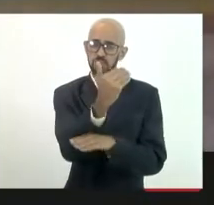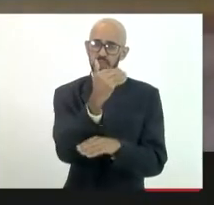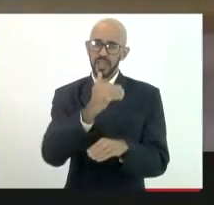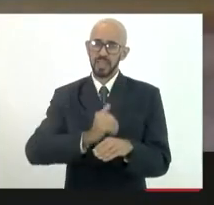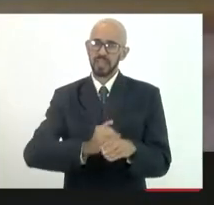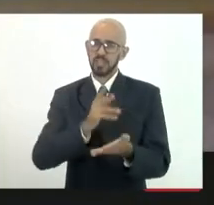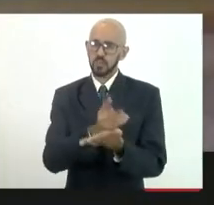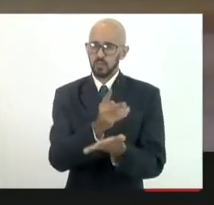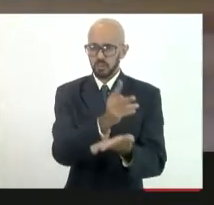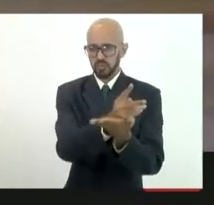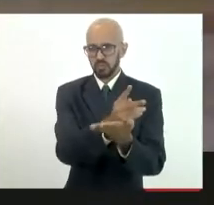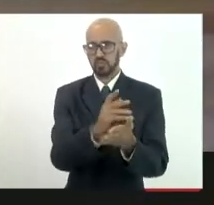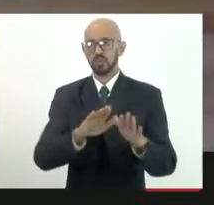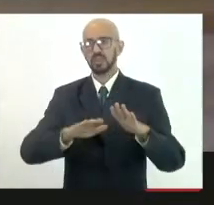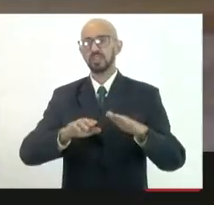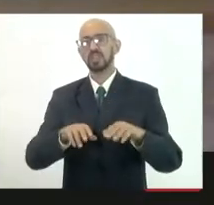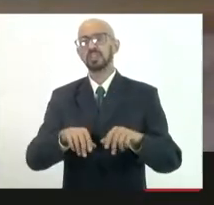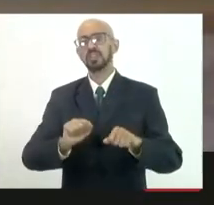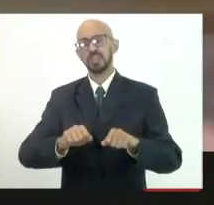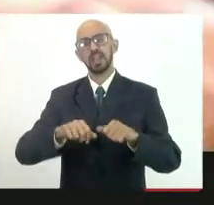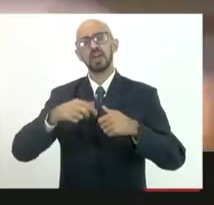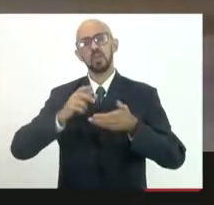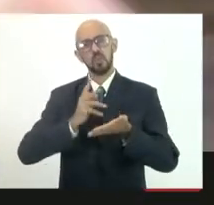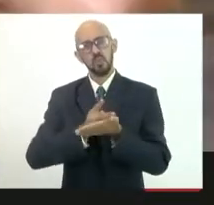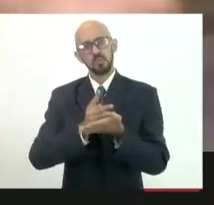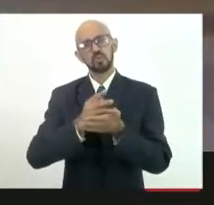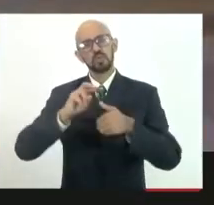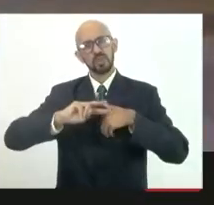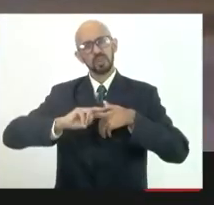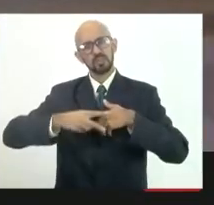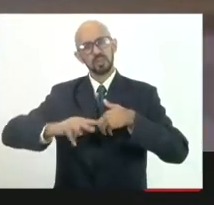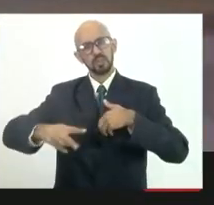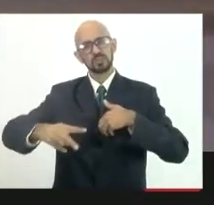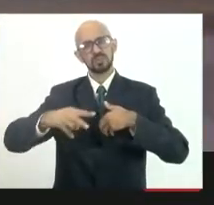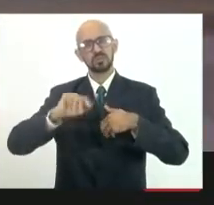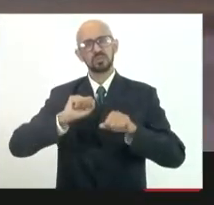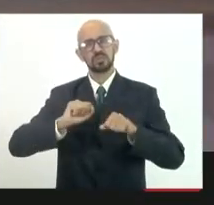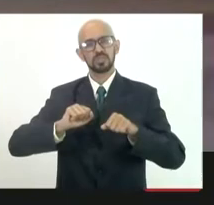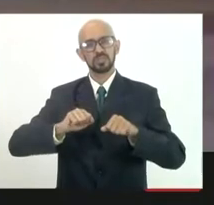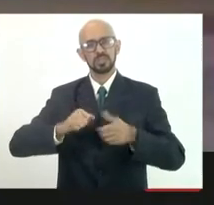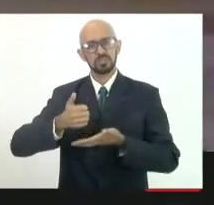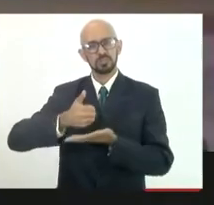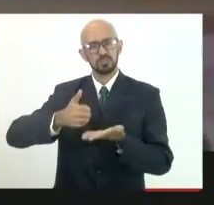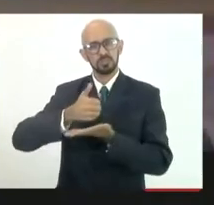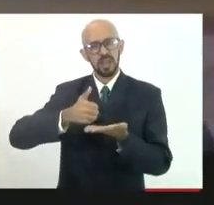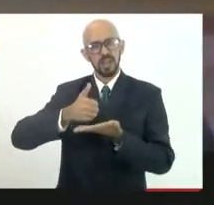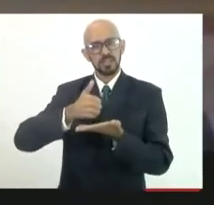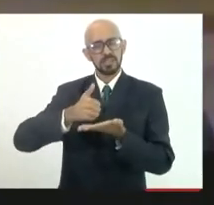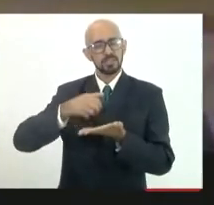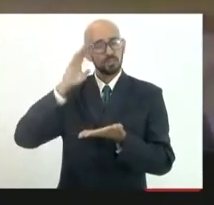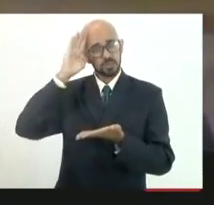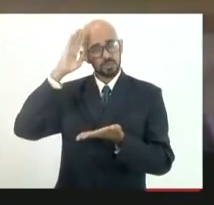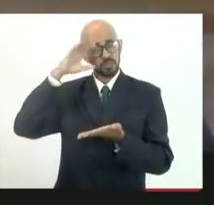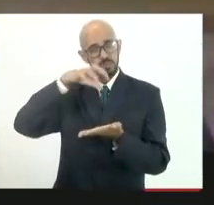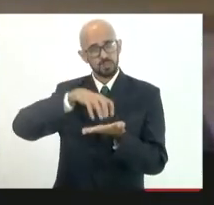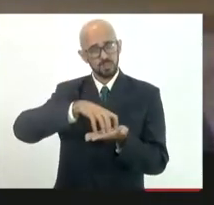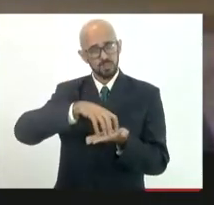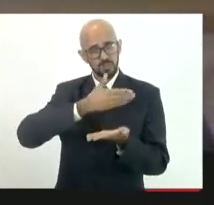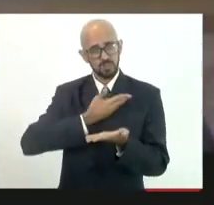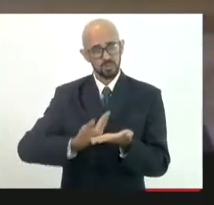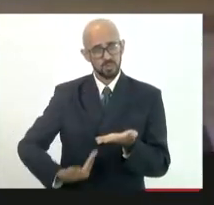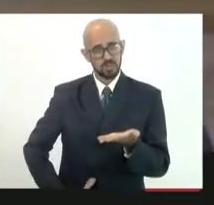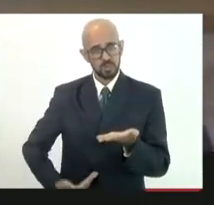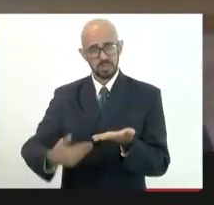é bem-sucedida e repercute nas atribuições mais primordiais dos órgãos de Estado.